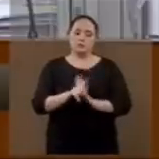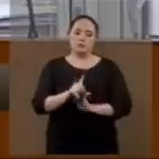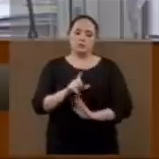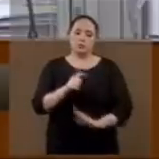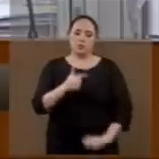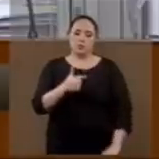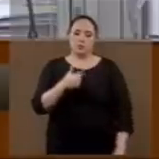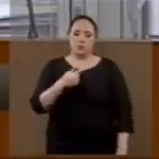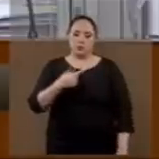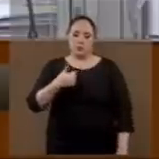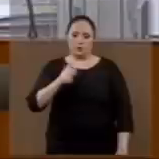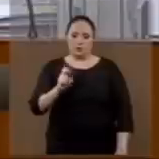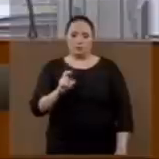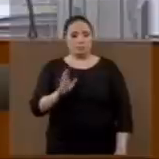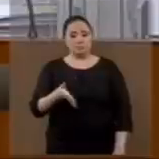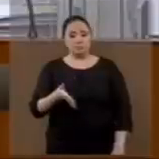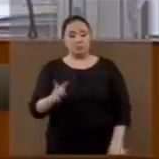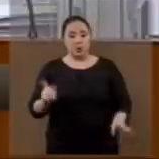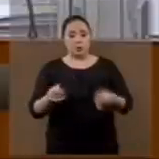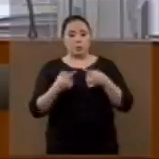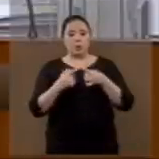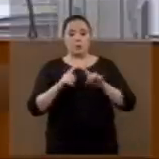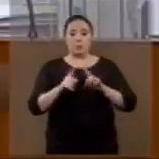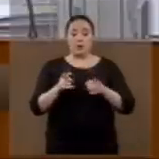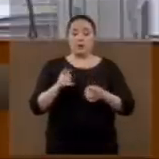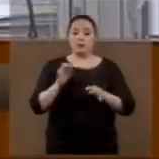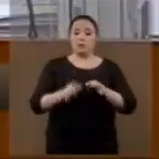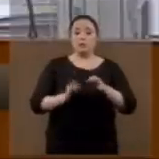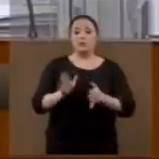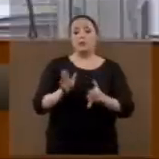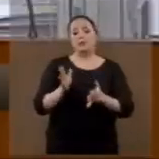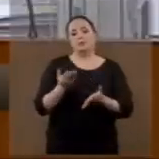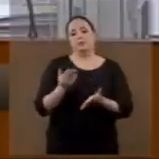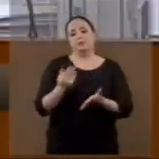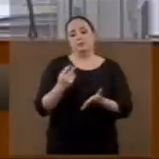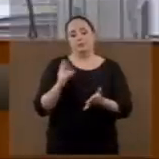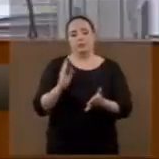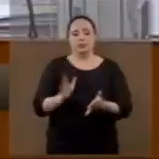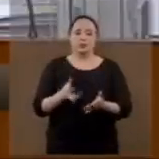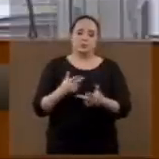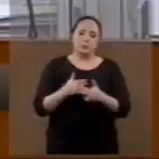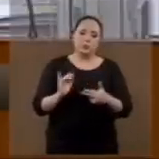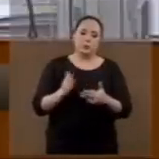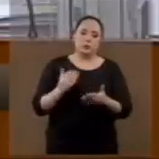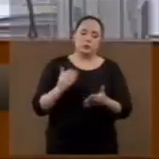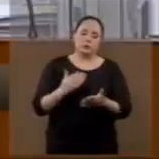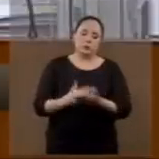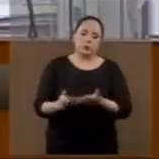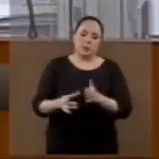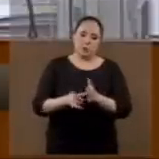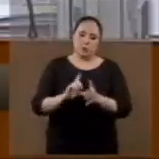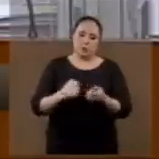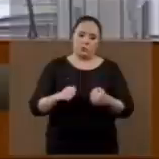2765-715, seria até suficiente. Acontece que esse julgamento já tinha começado, havia atos praticados, havia um recurso extraordinário e precisava de continuar.